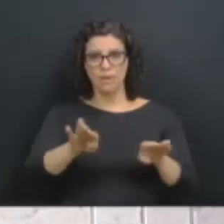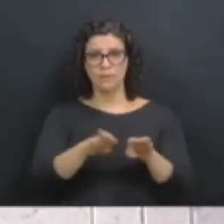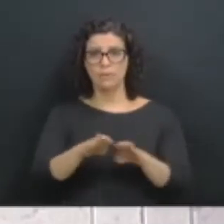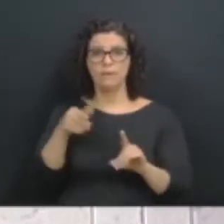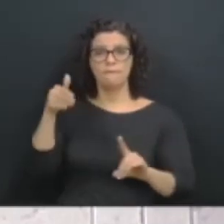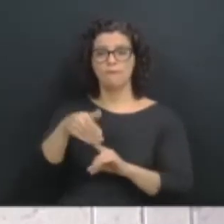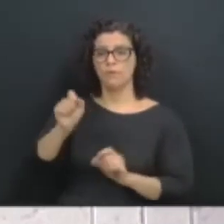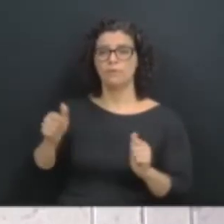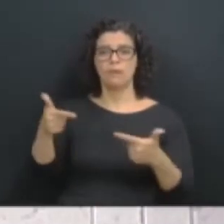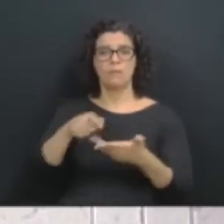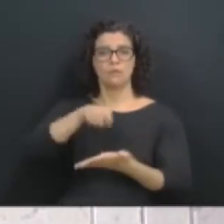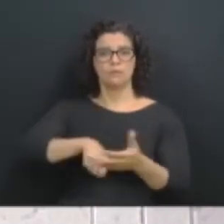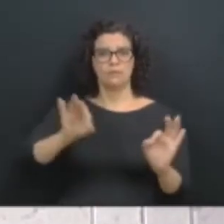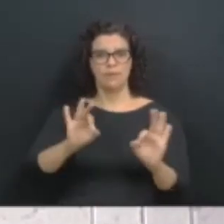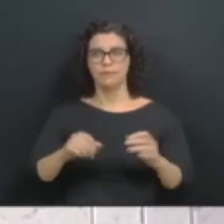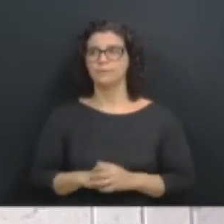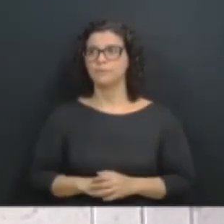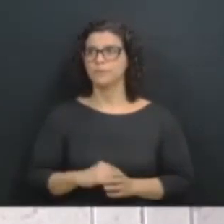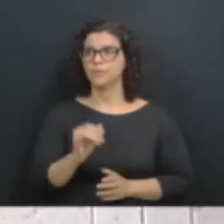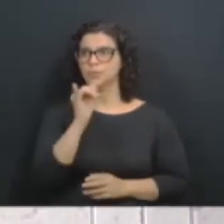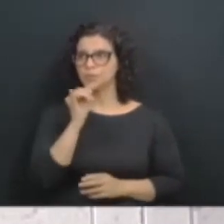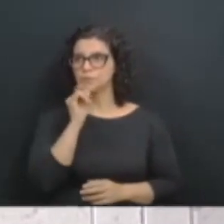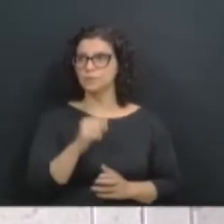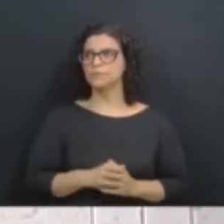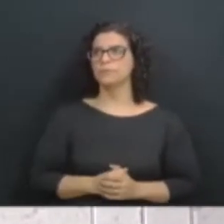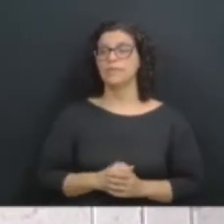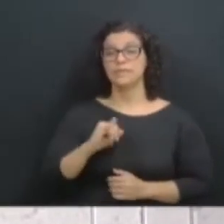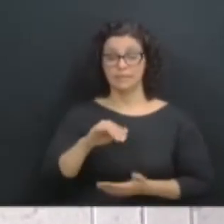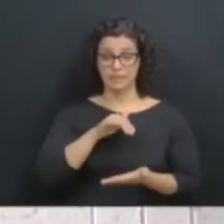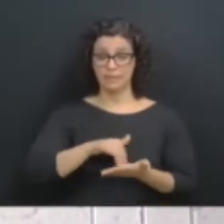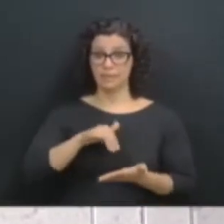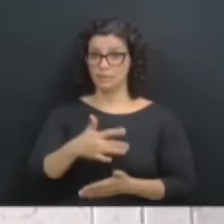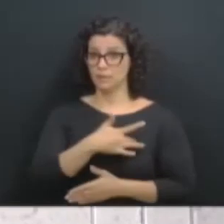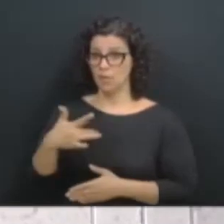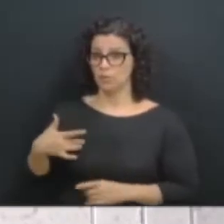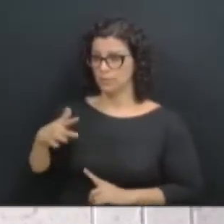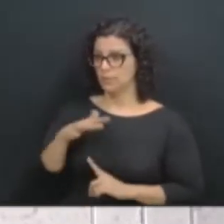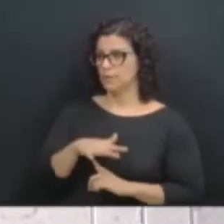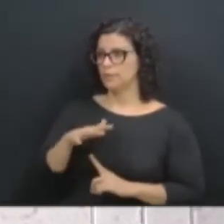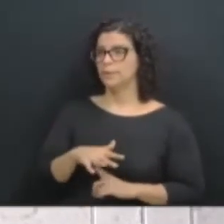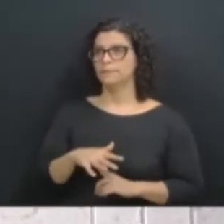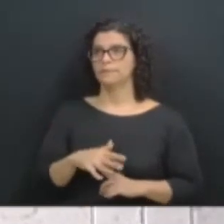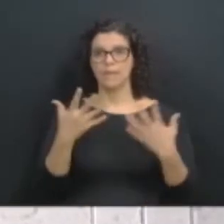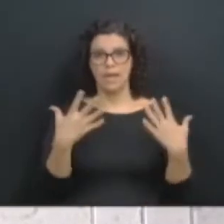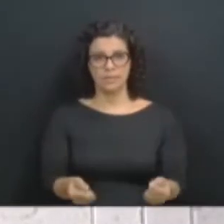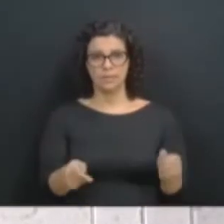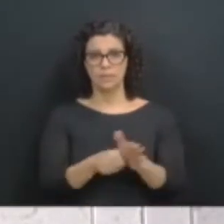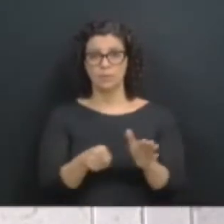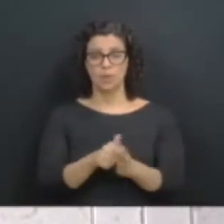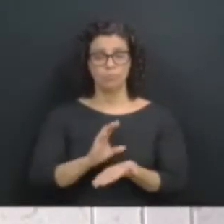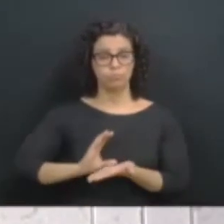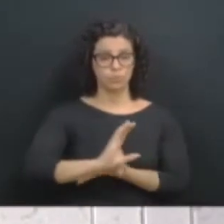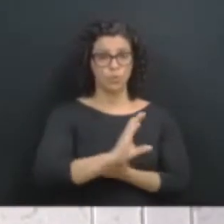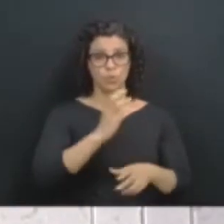tinham o aval dessa casa. Por exemplo, se a Secretaria de Saúde do Paraná tivesse sido